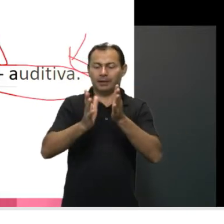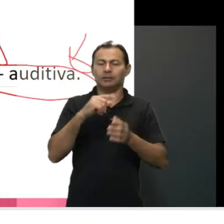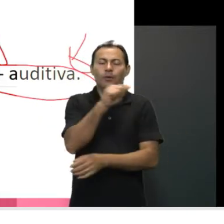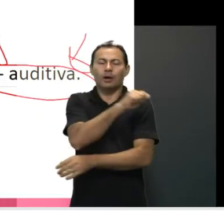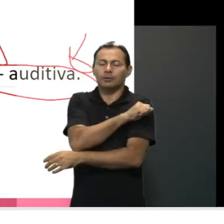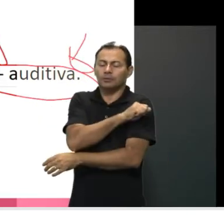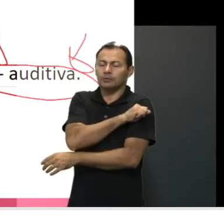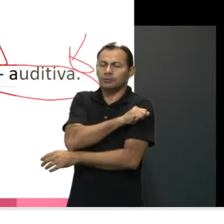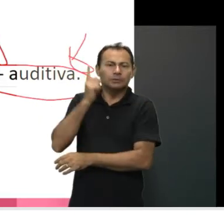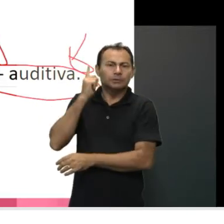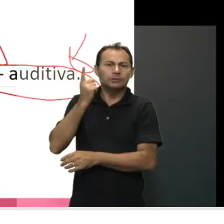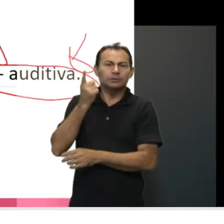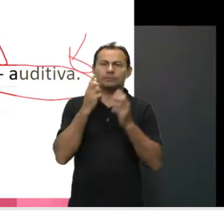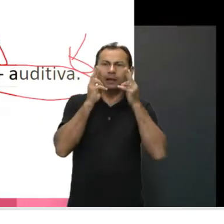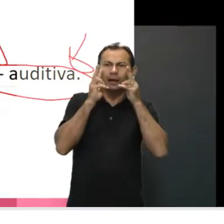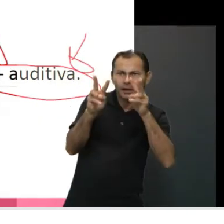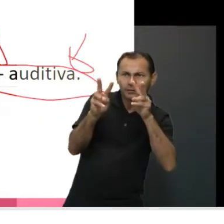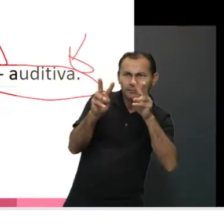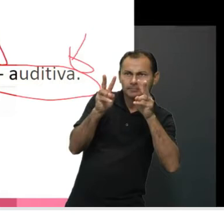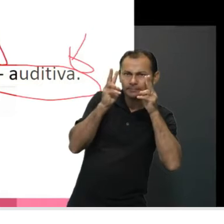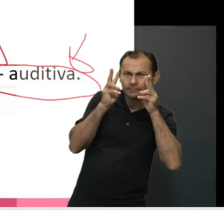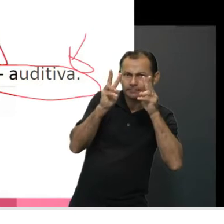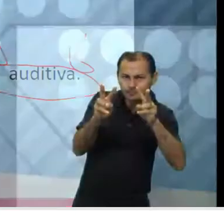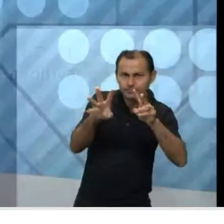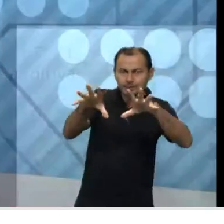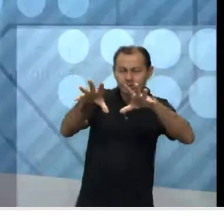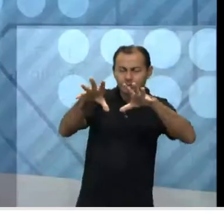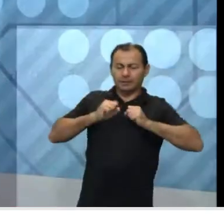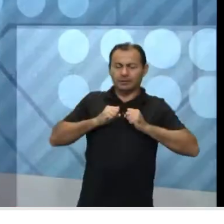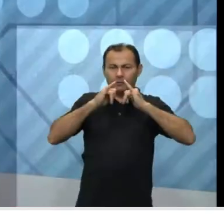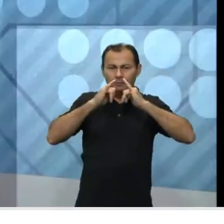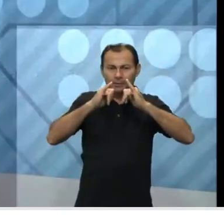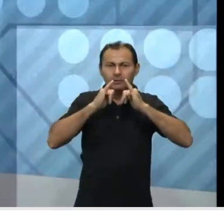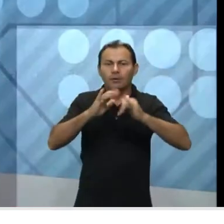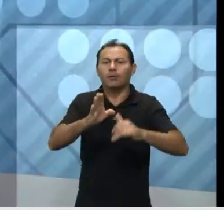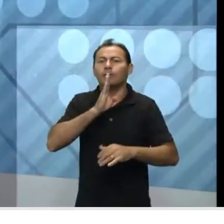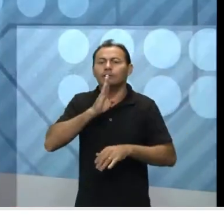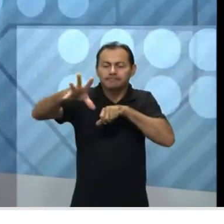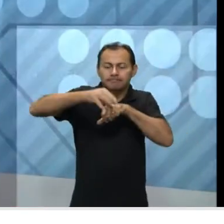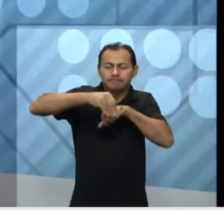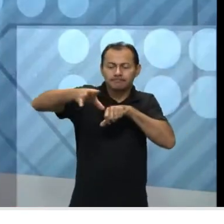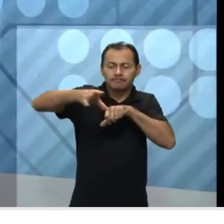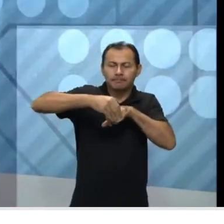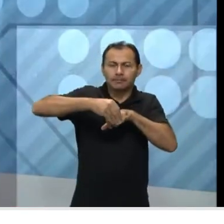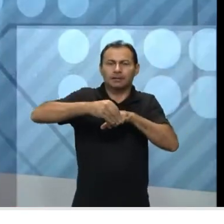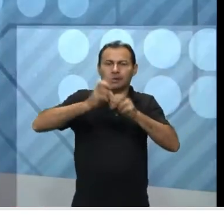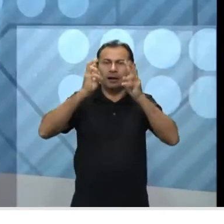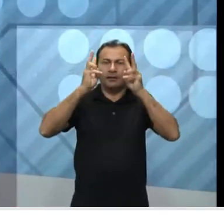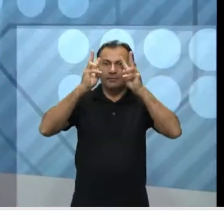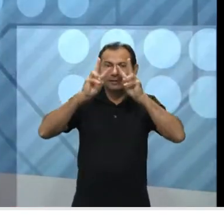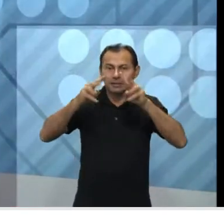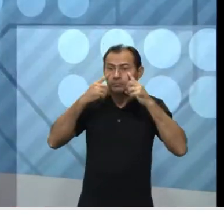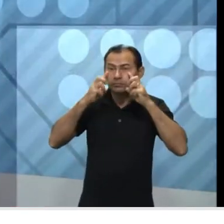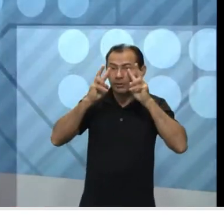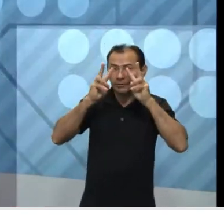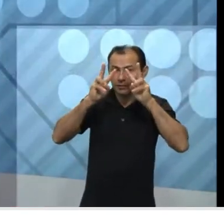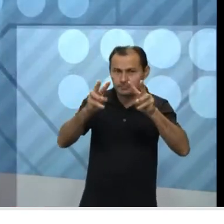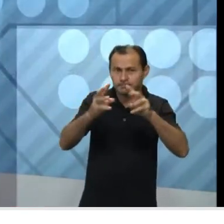então, recebendo a informação, o conhecimento através da visão. E também o Antônio, ele